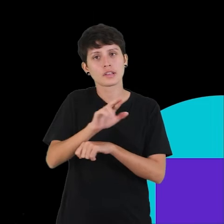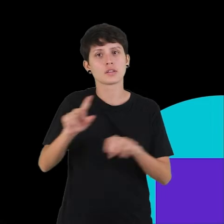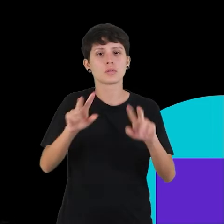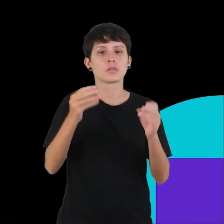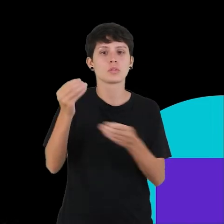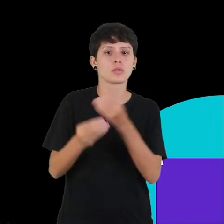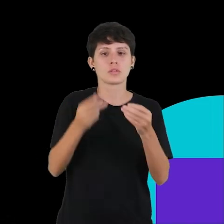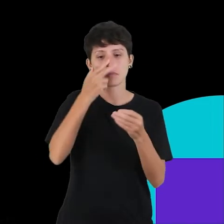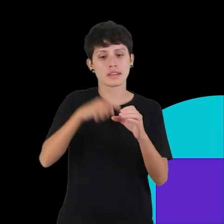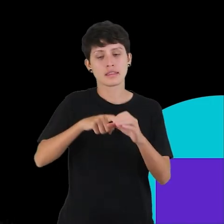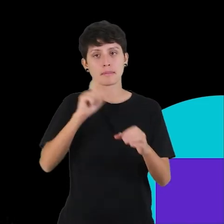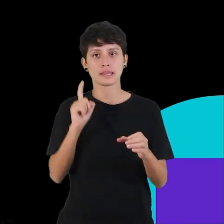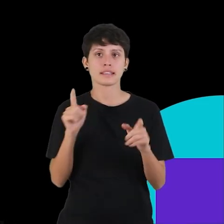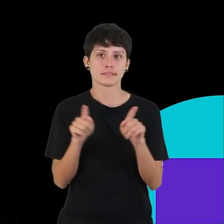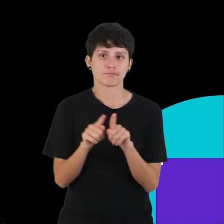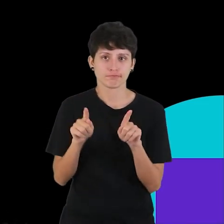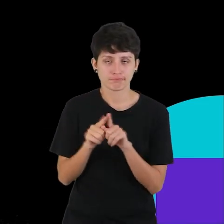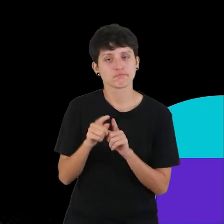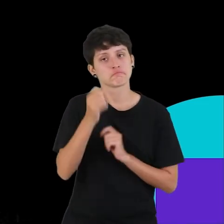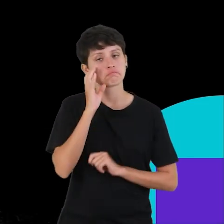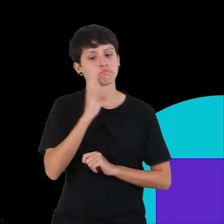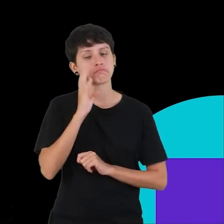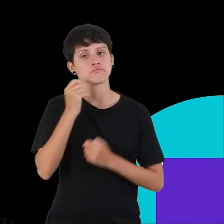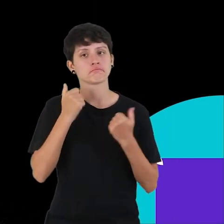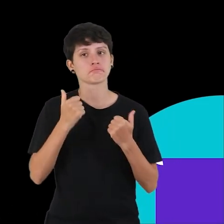Um paradoxo, digamos.